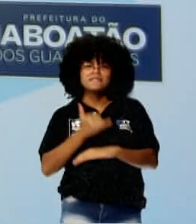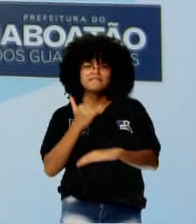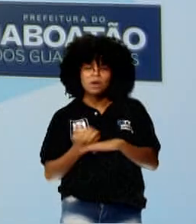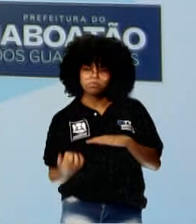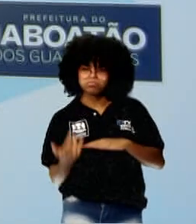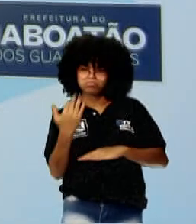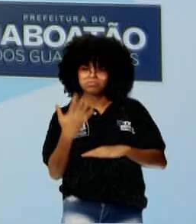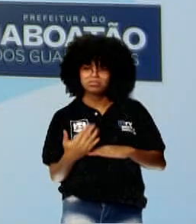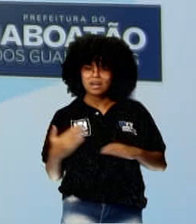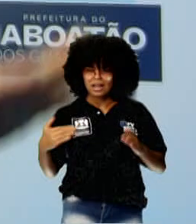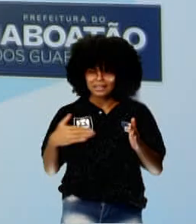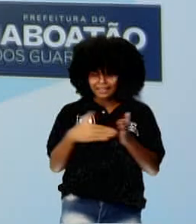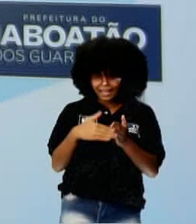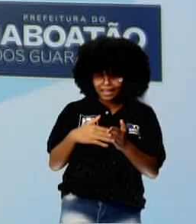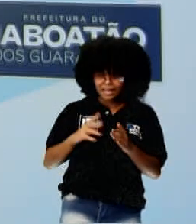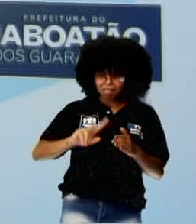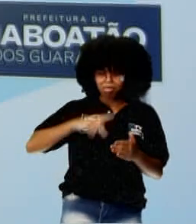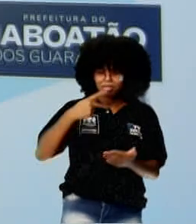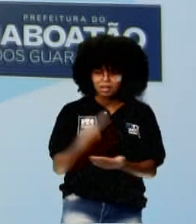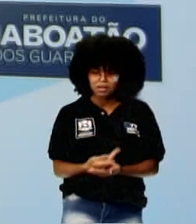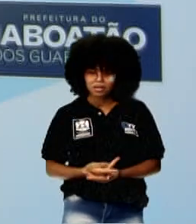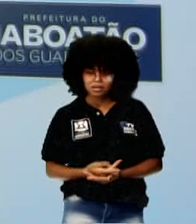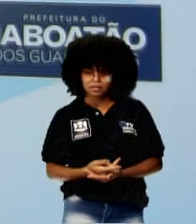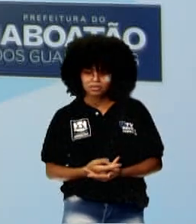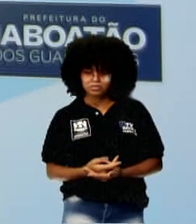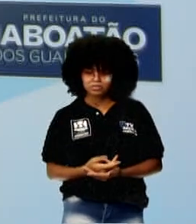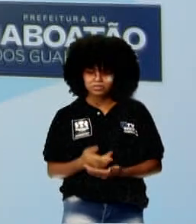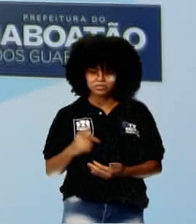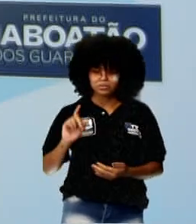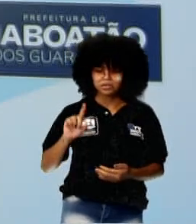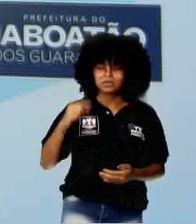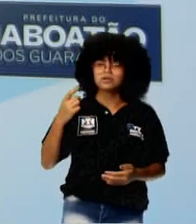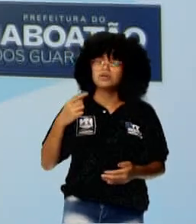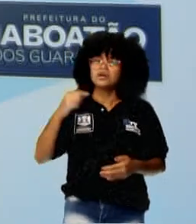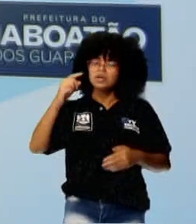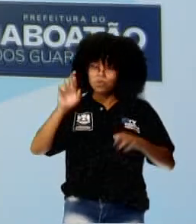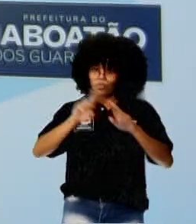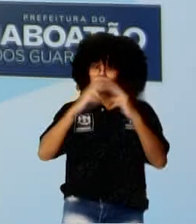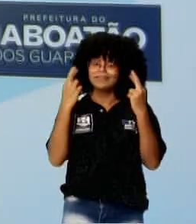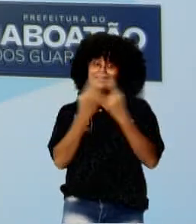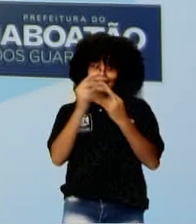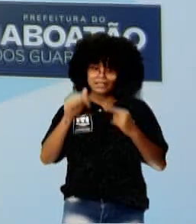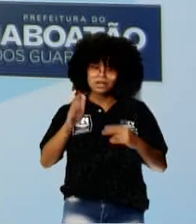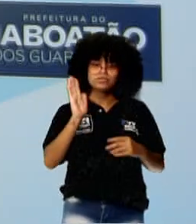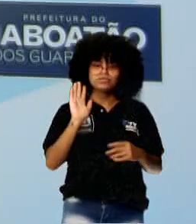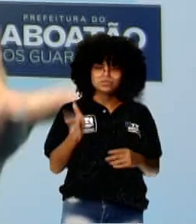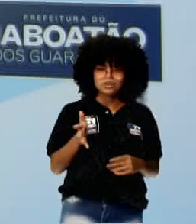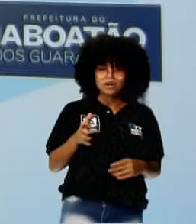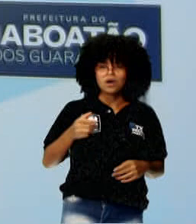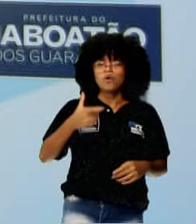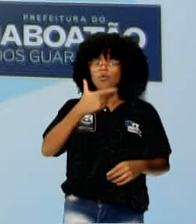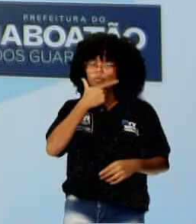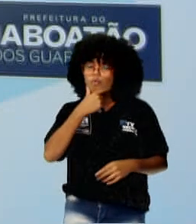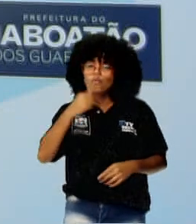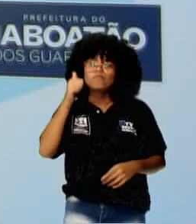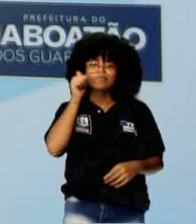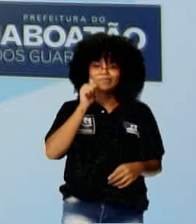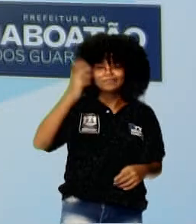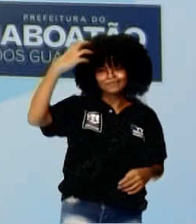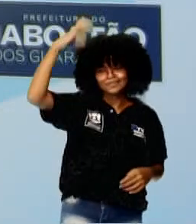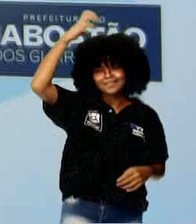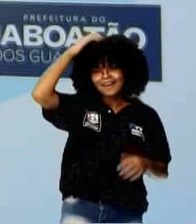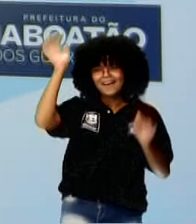seu príncipe viraram durante muito tempo excelentes administradores. A jovem rainha e o jovem rei